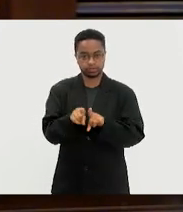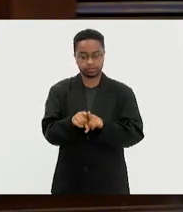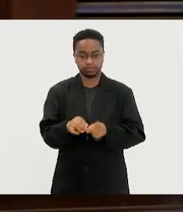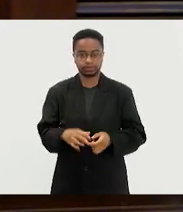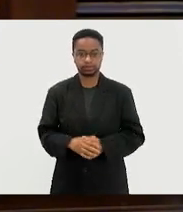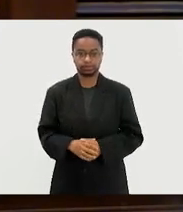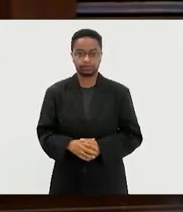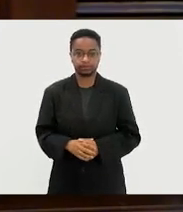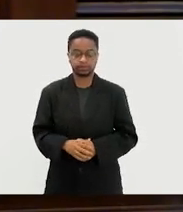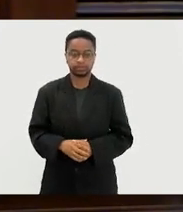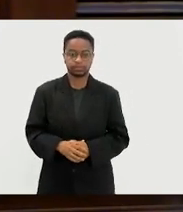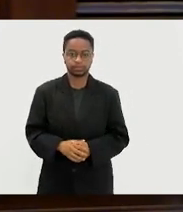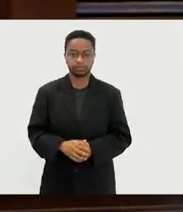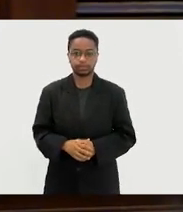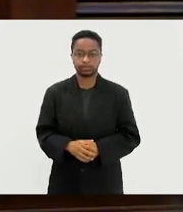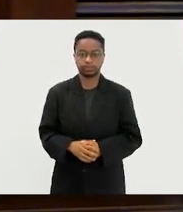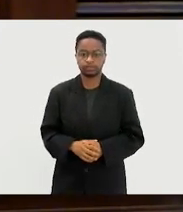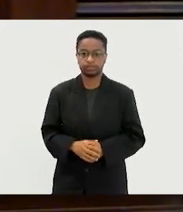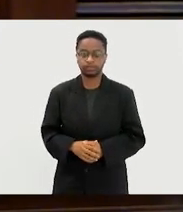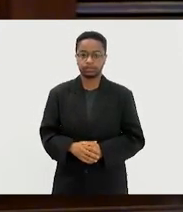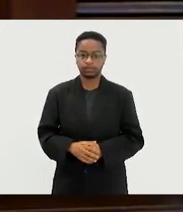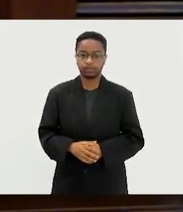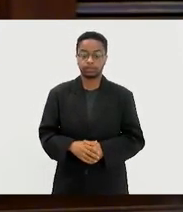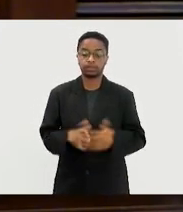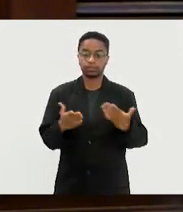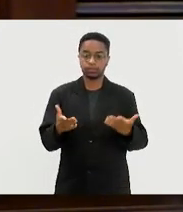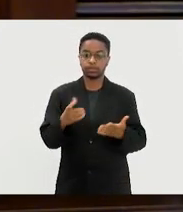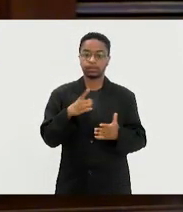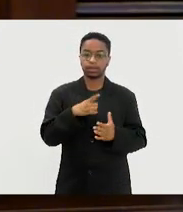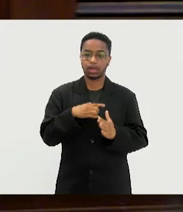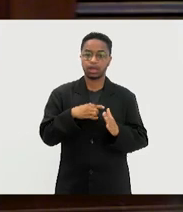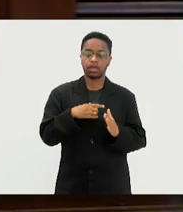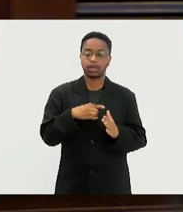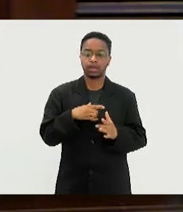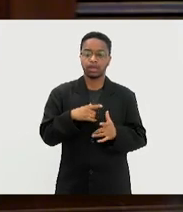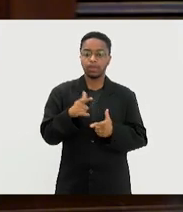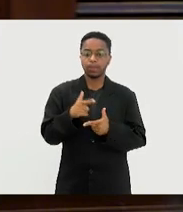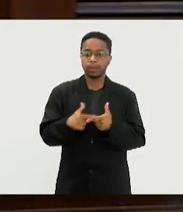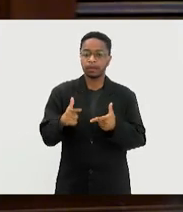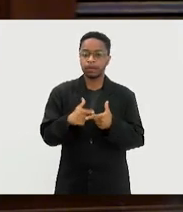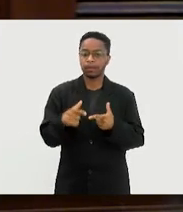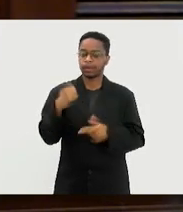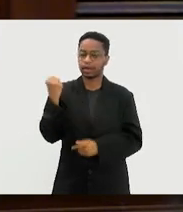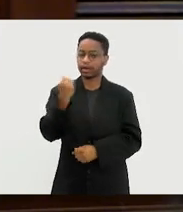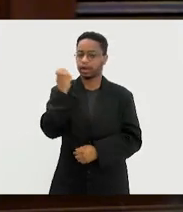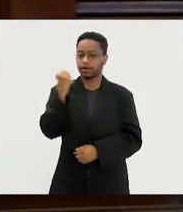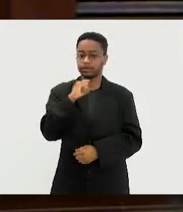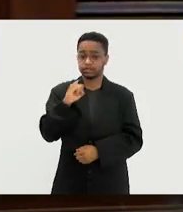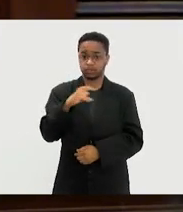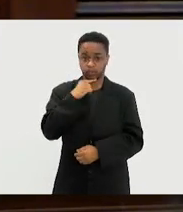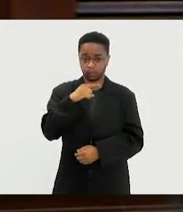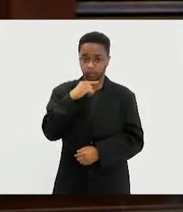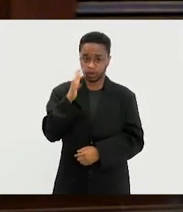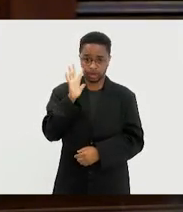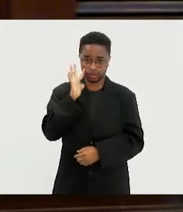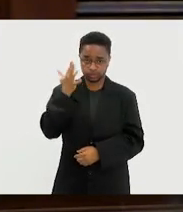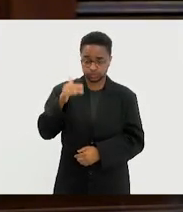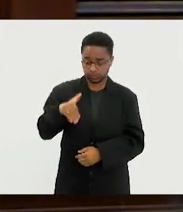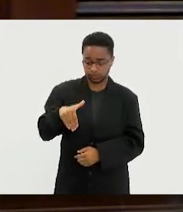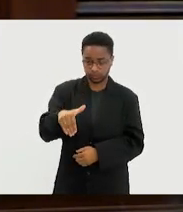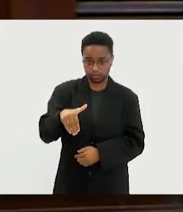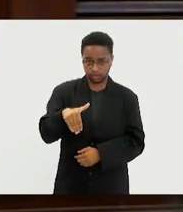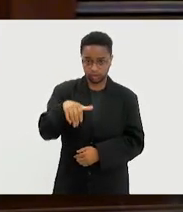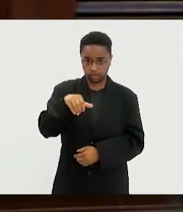nós estamos com um problema seríssimo, que se não resolvido nos próximos